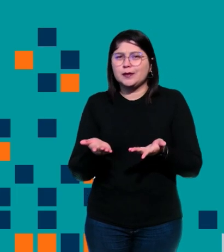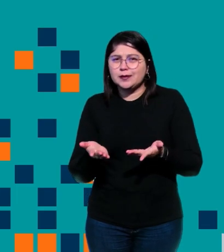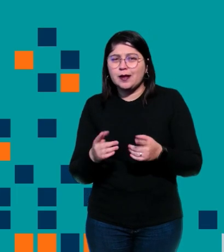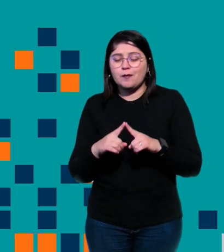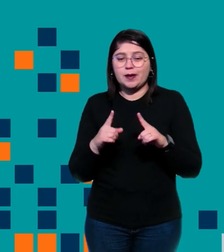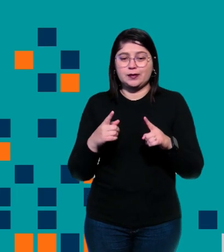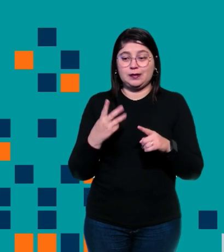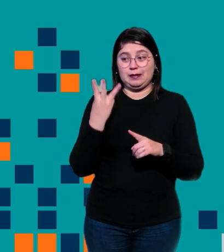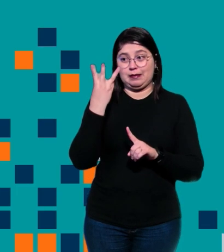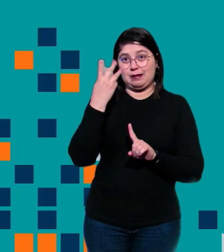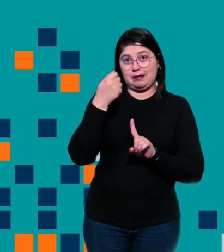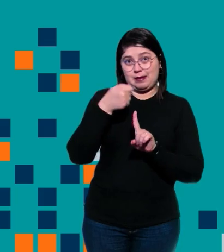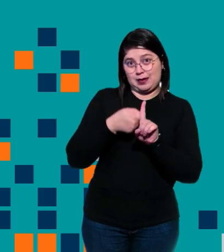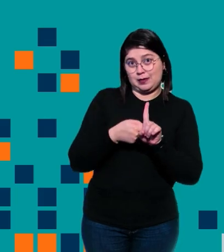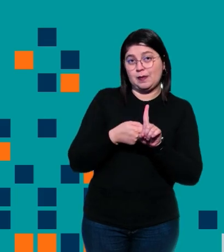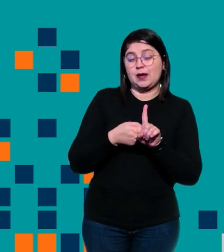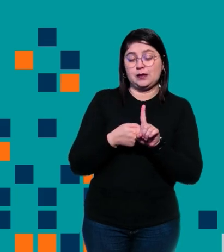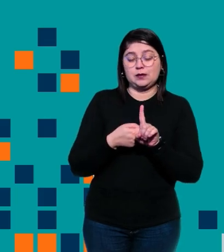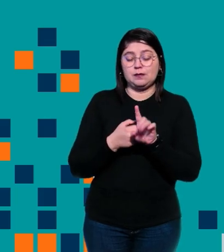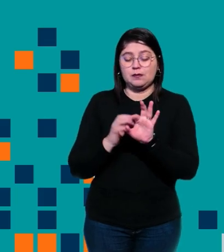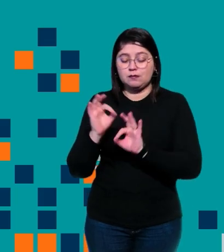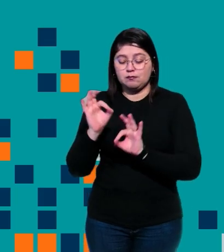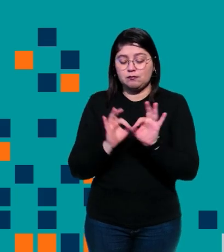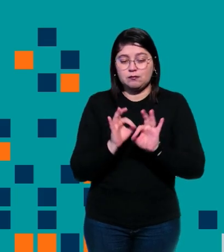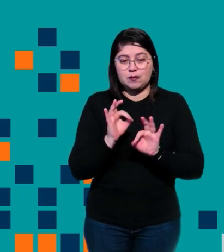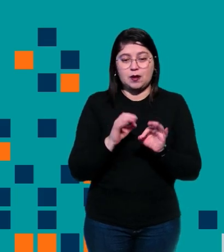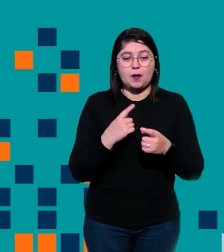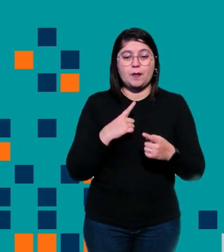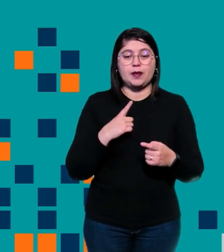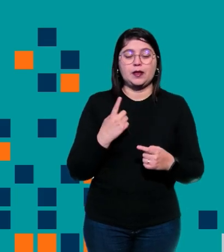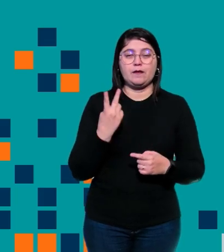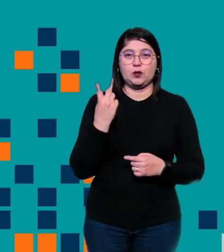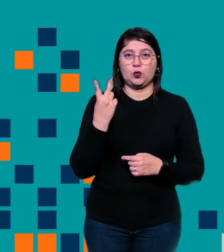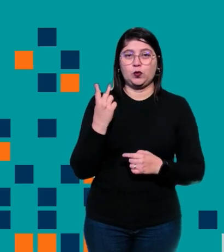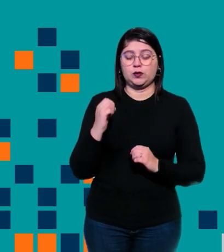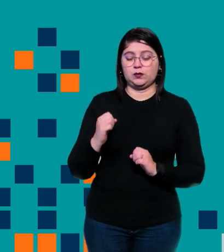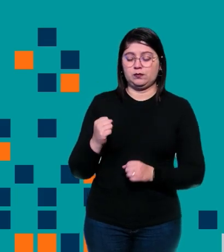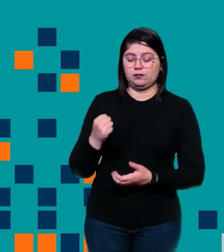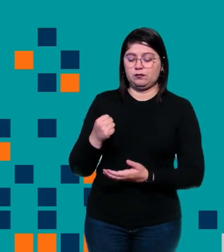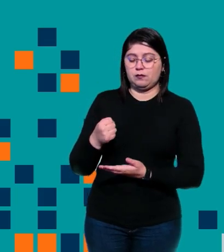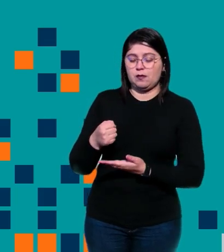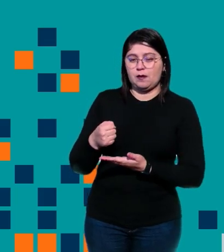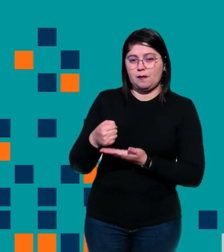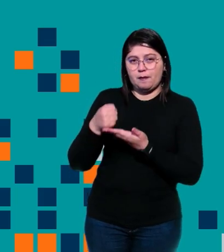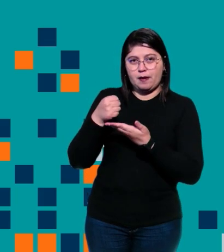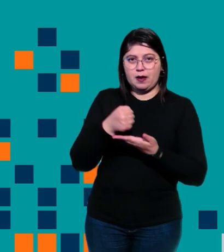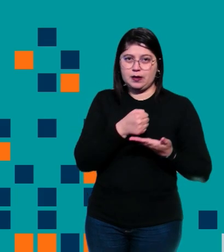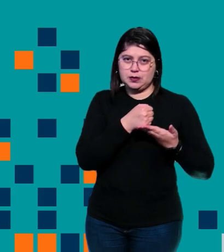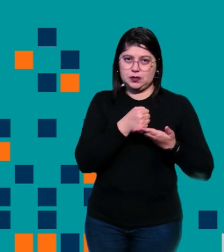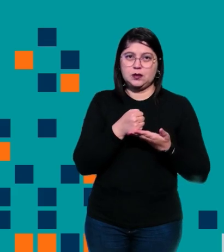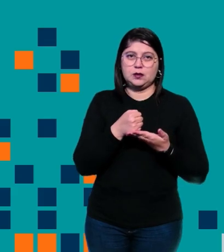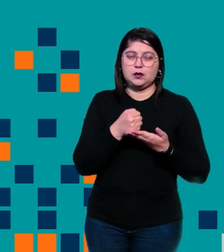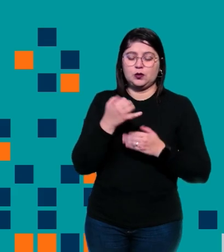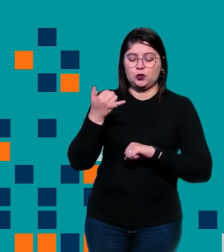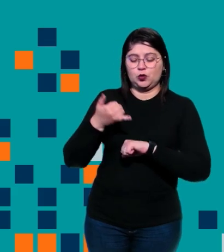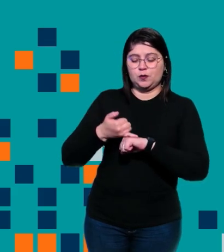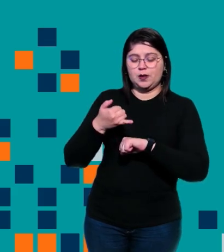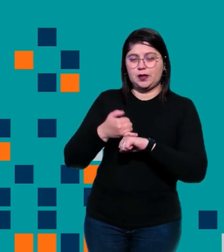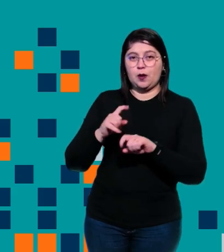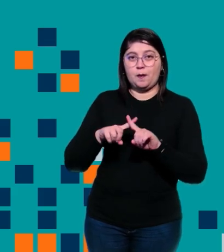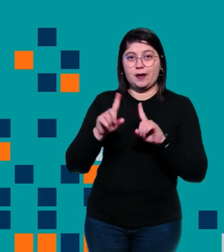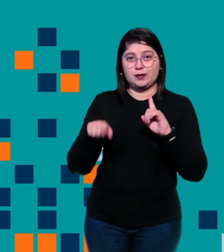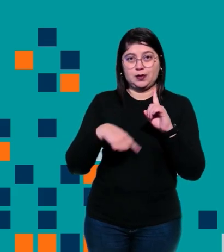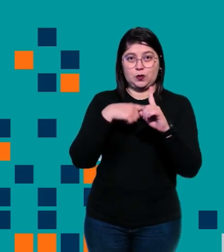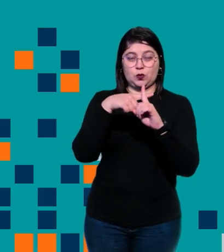meses, né? Porque a única coisa que foi feita foram essas 2 vigas metálicas e o pilar da cruz, e